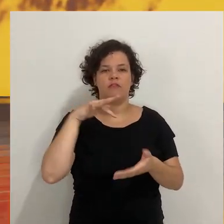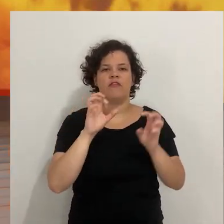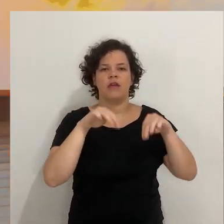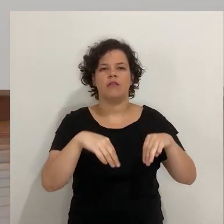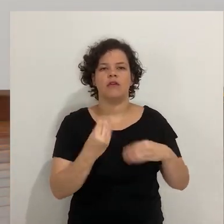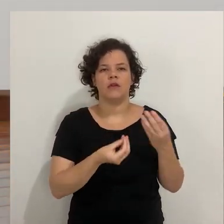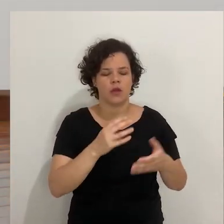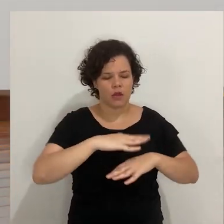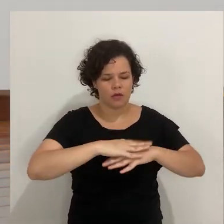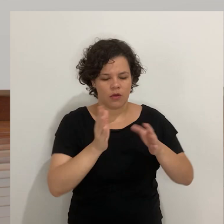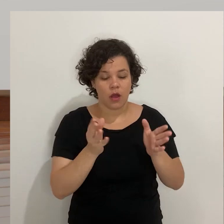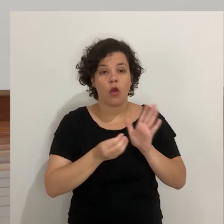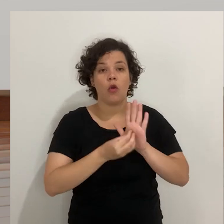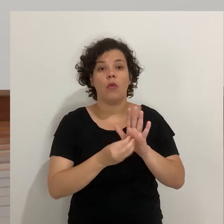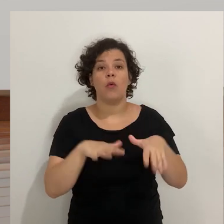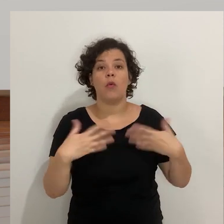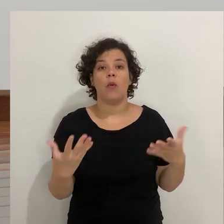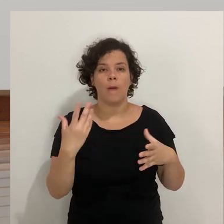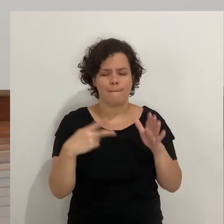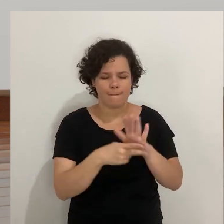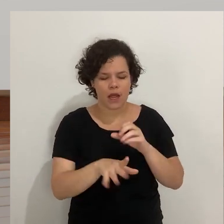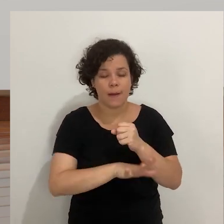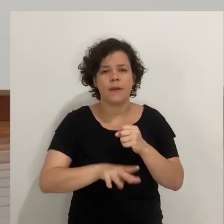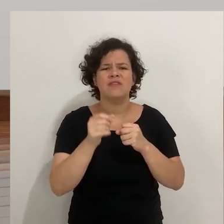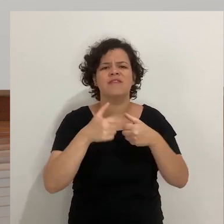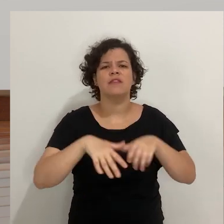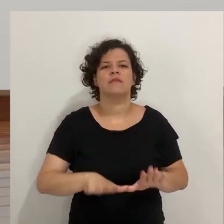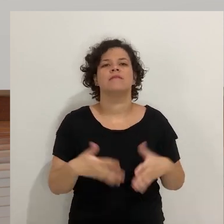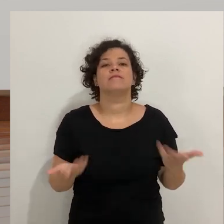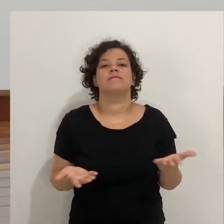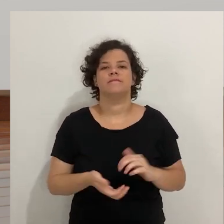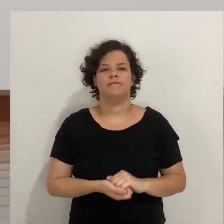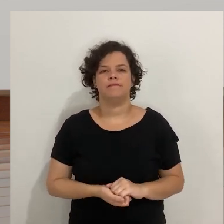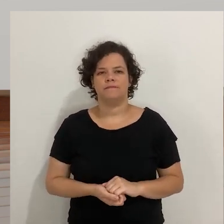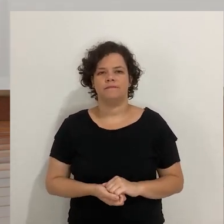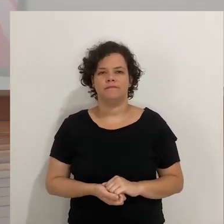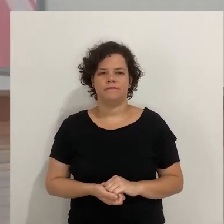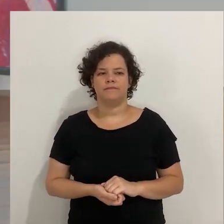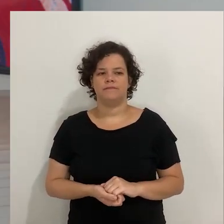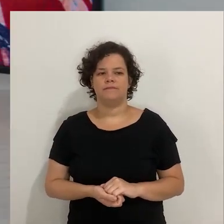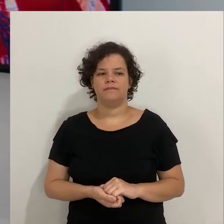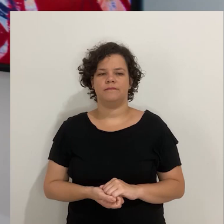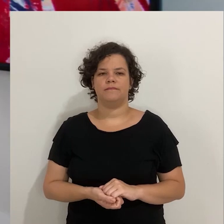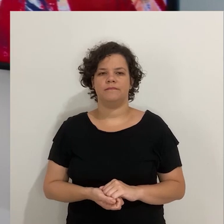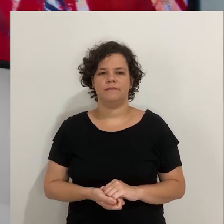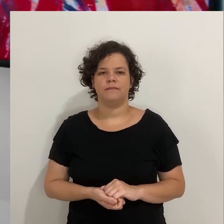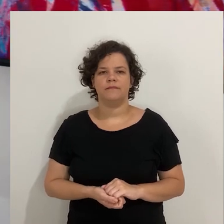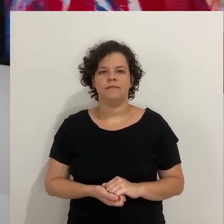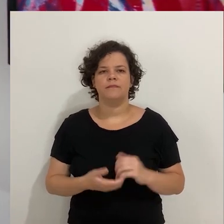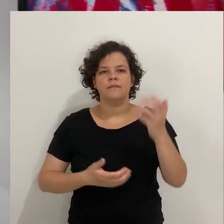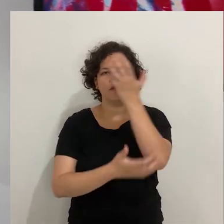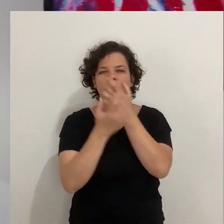resultado que a gente retira disso? Qual é a essência? O que fica? A exposição Jardim